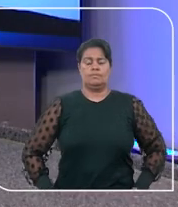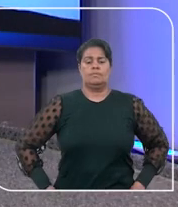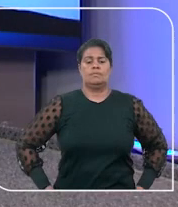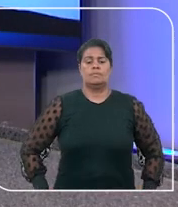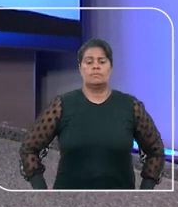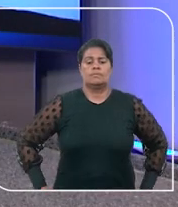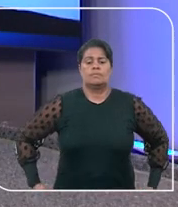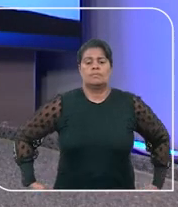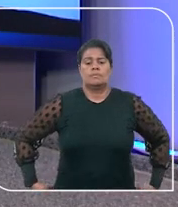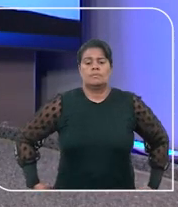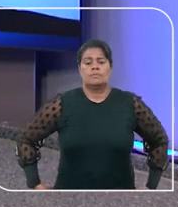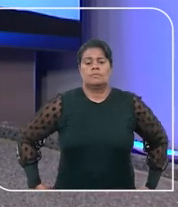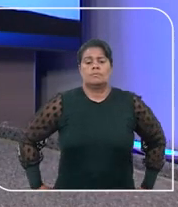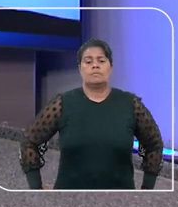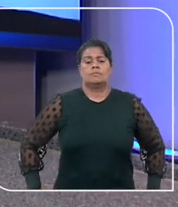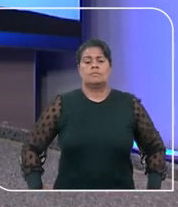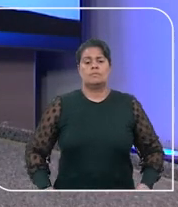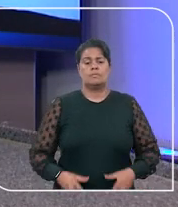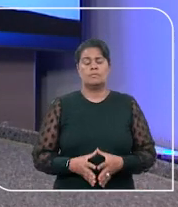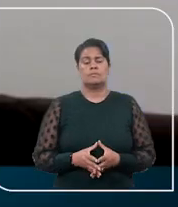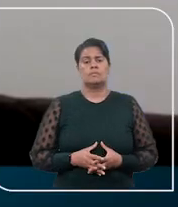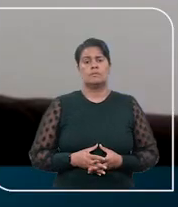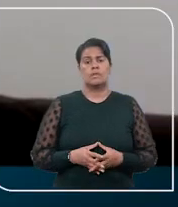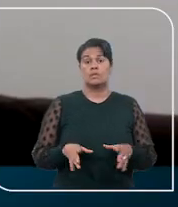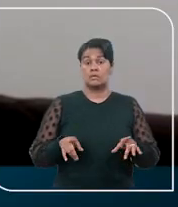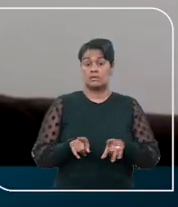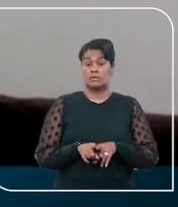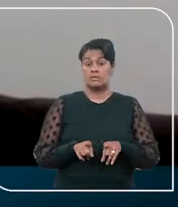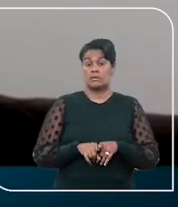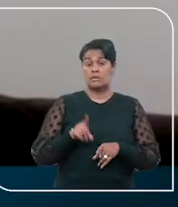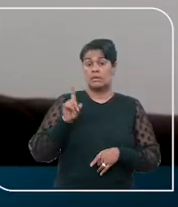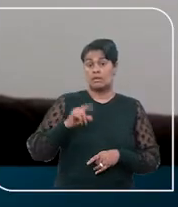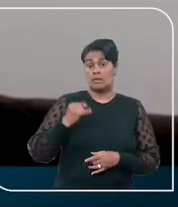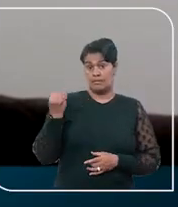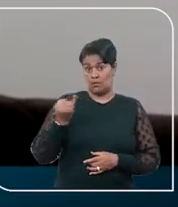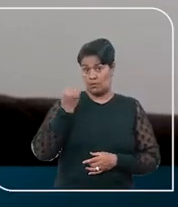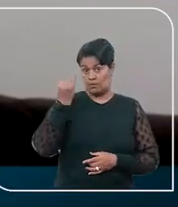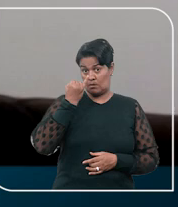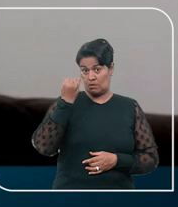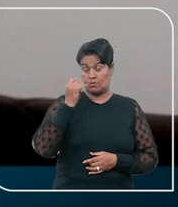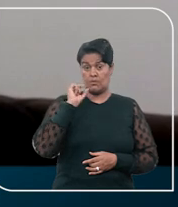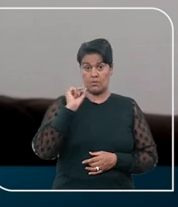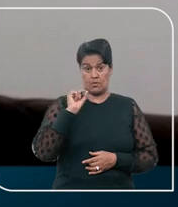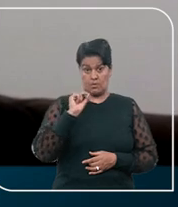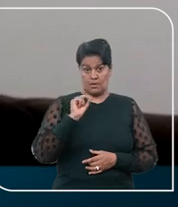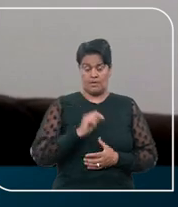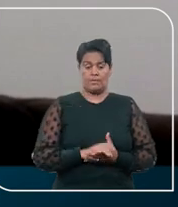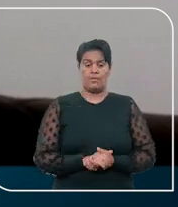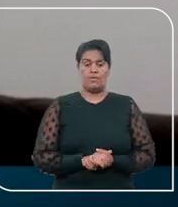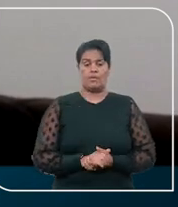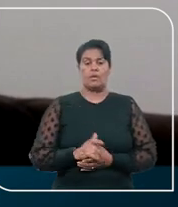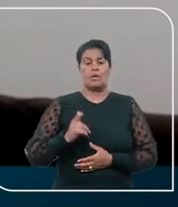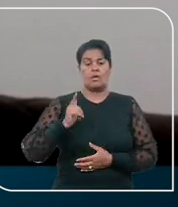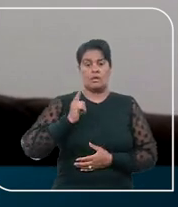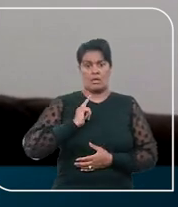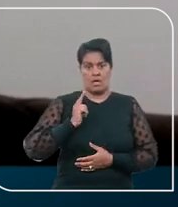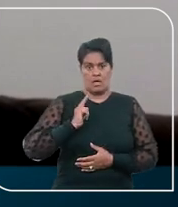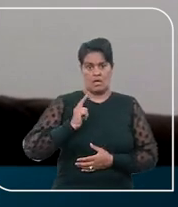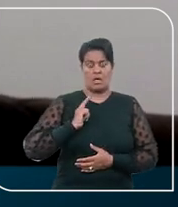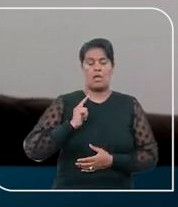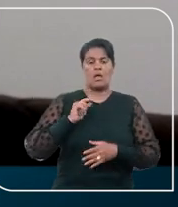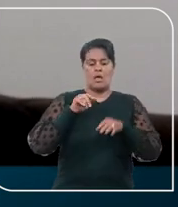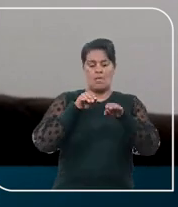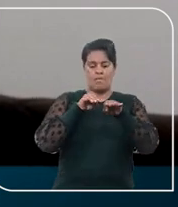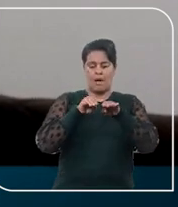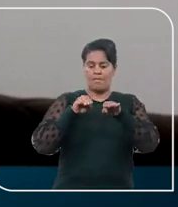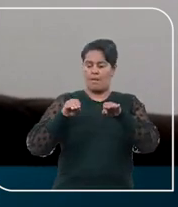Importante, inclusive, gostaria de complementar também, Fátima, que a gente tem um abrigo de veículos, vulgo garagens de condomínio, com